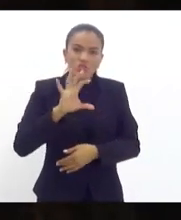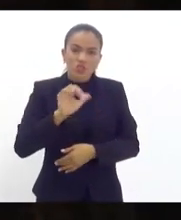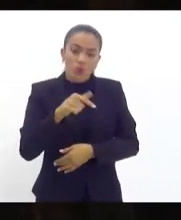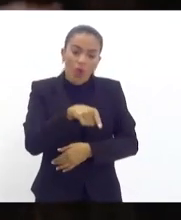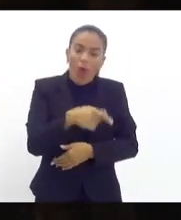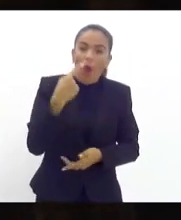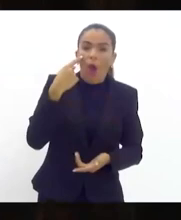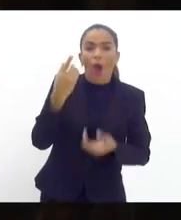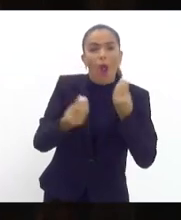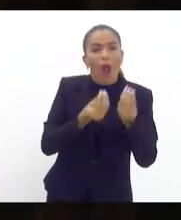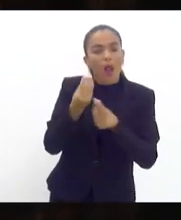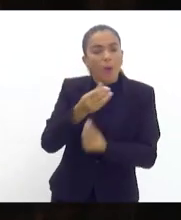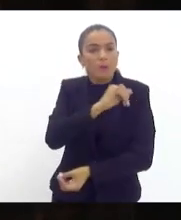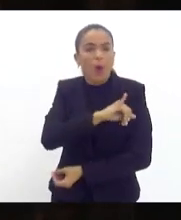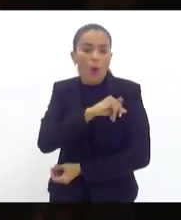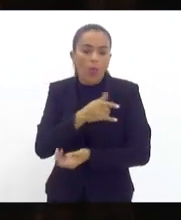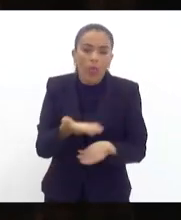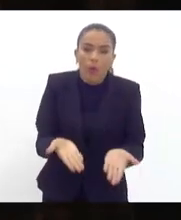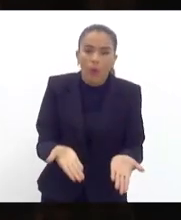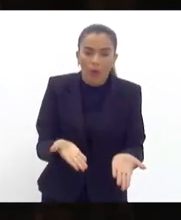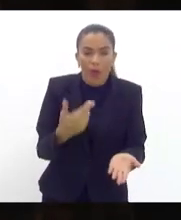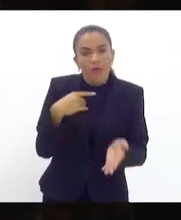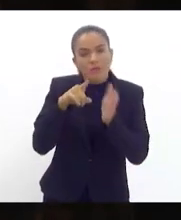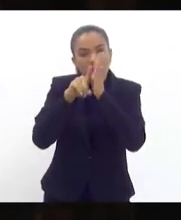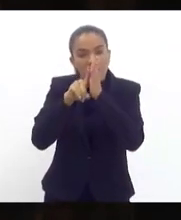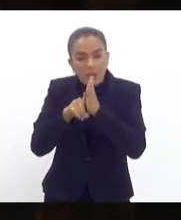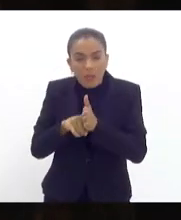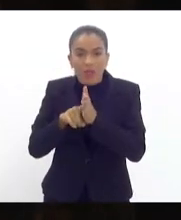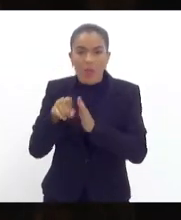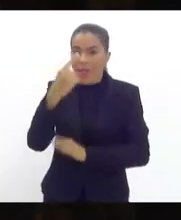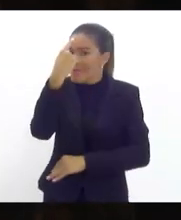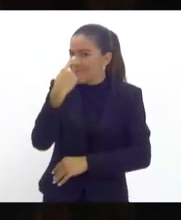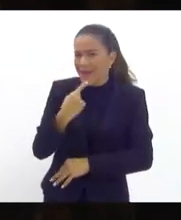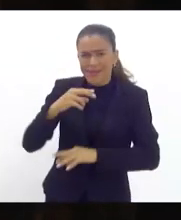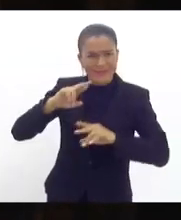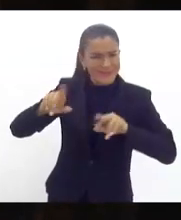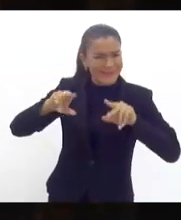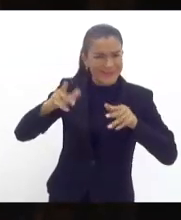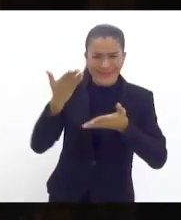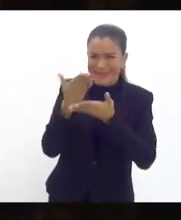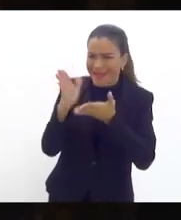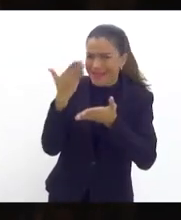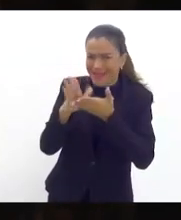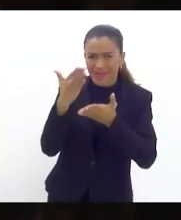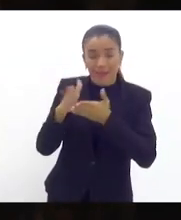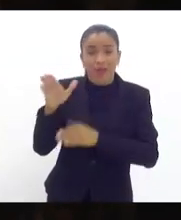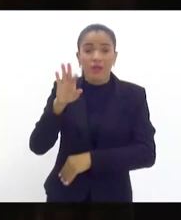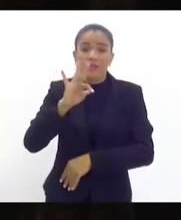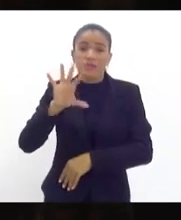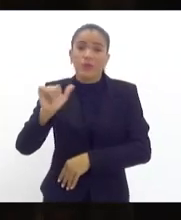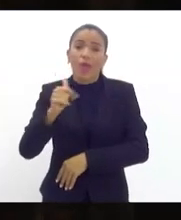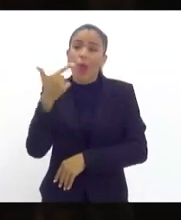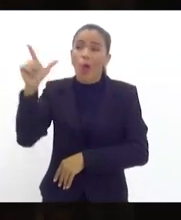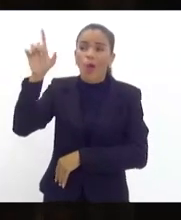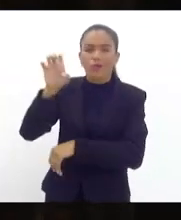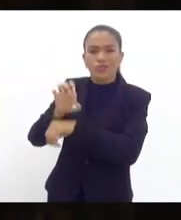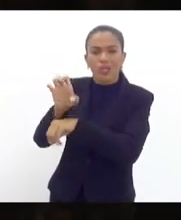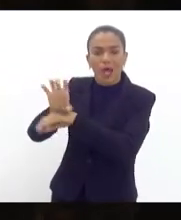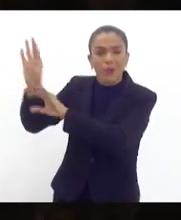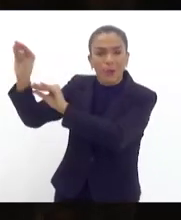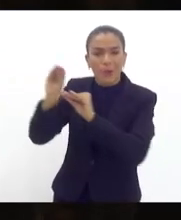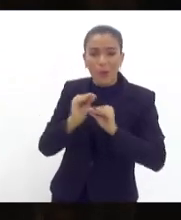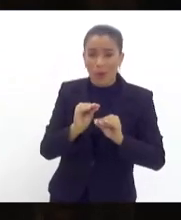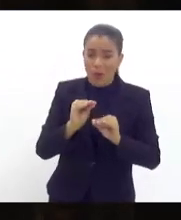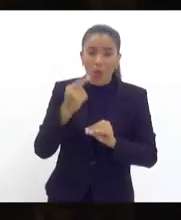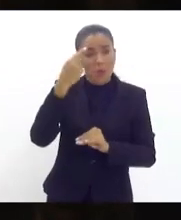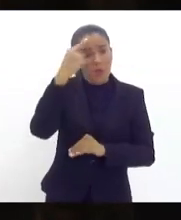jogo olha como é que tá o rio Tá entregue aí você verificar Aquela imagem não tinha nada a ver com a Tijuca era uma imagem retirada de outro estado eu não sei se